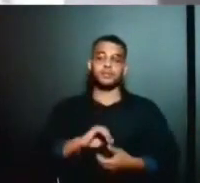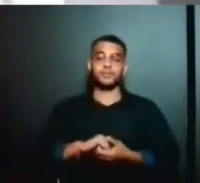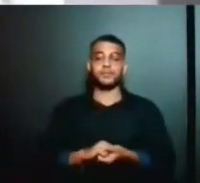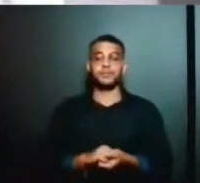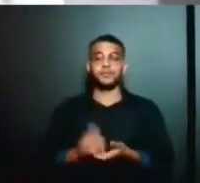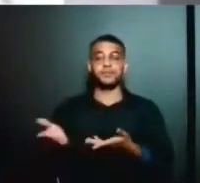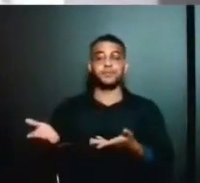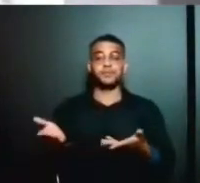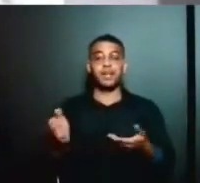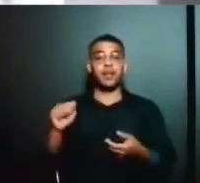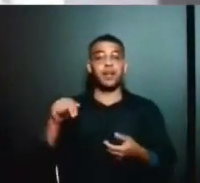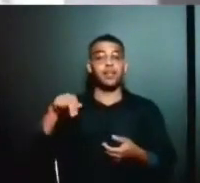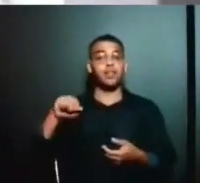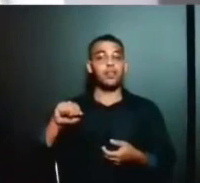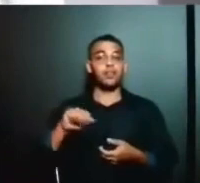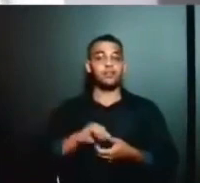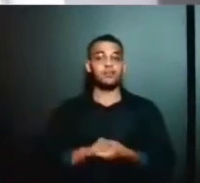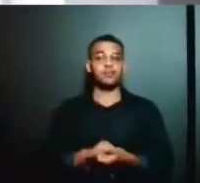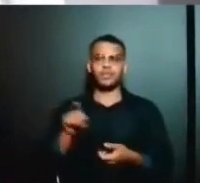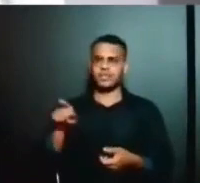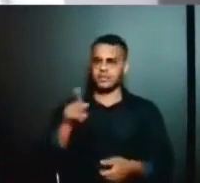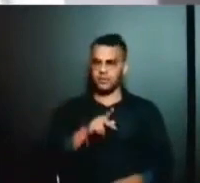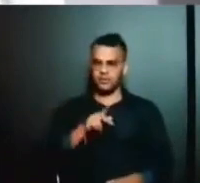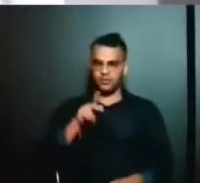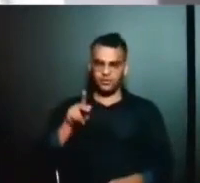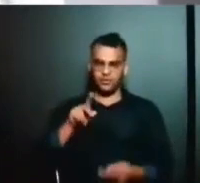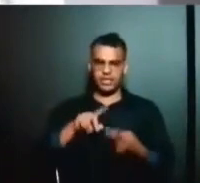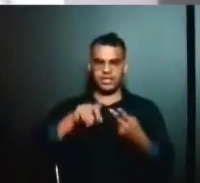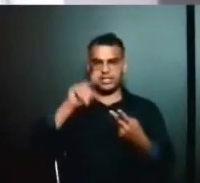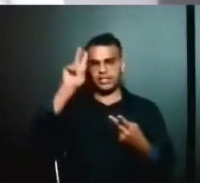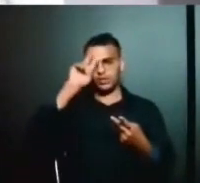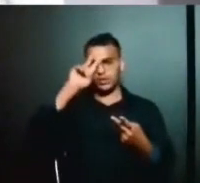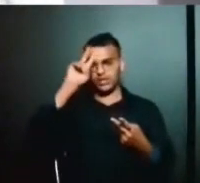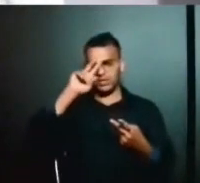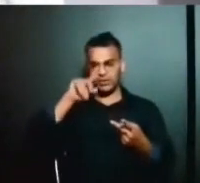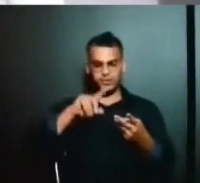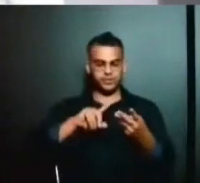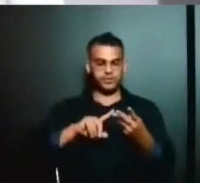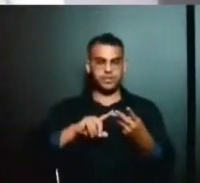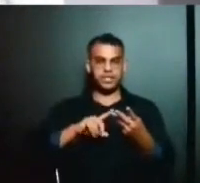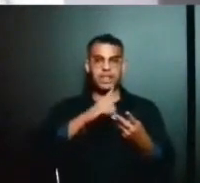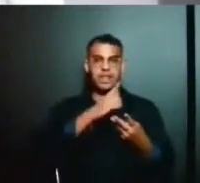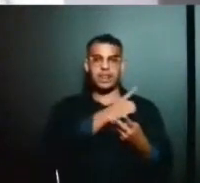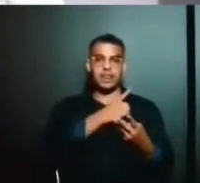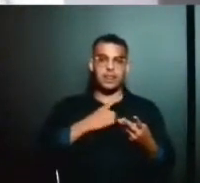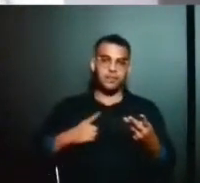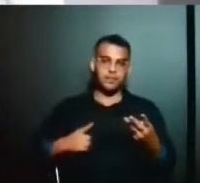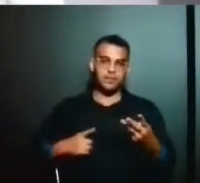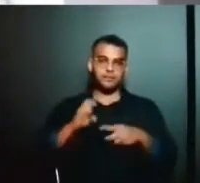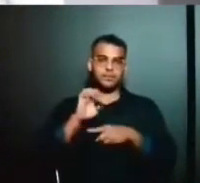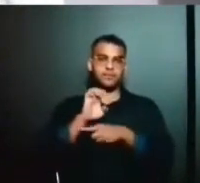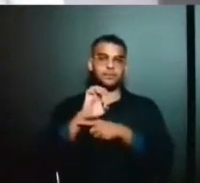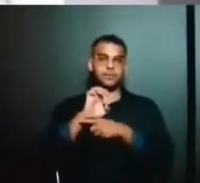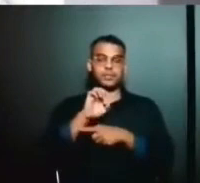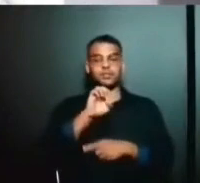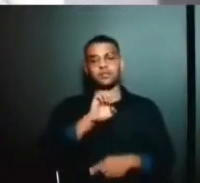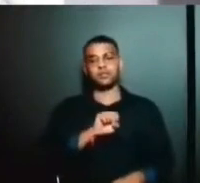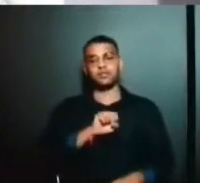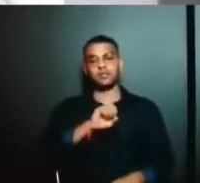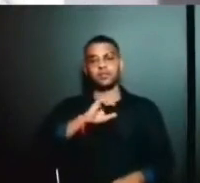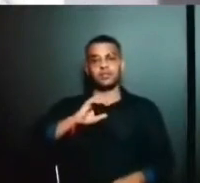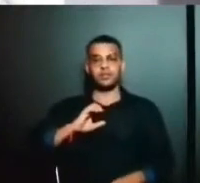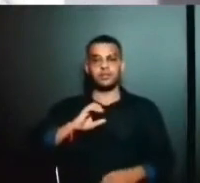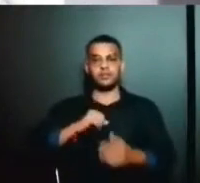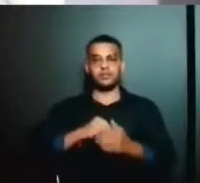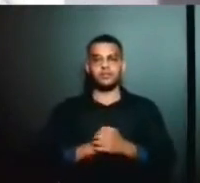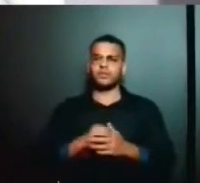Ana, você é professora, historiadora, também deputada estadual do nosso lindo estado de Santa Catarina. O